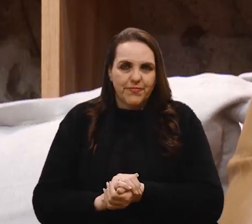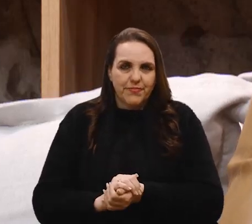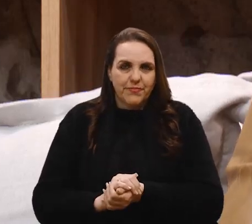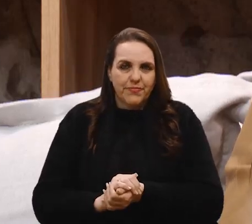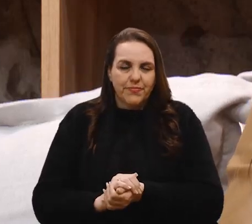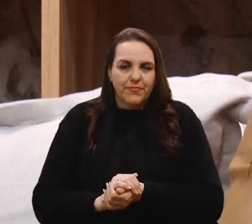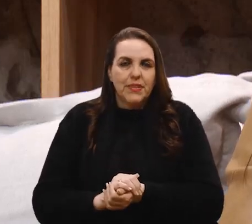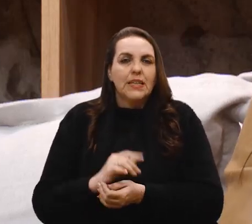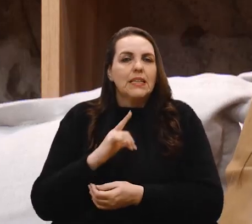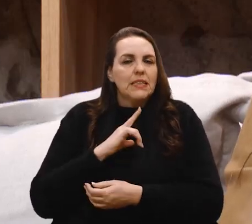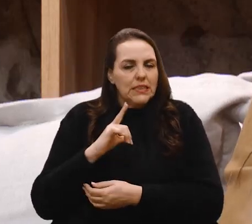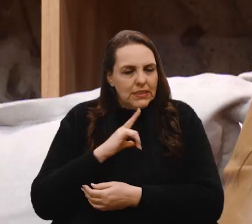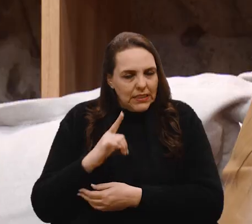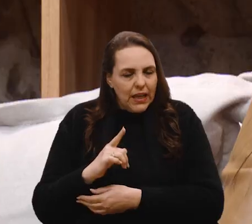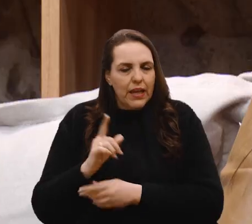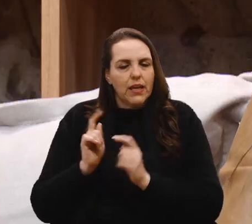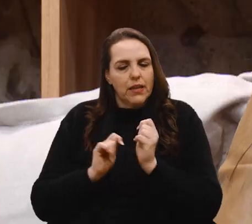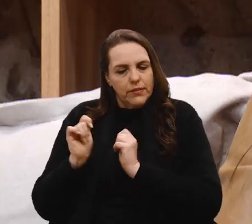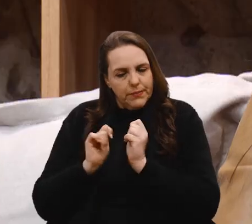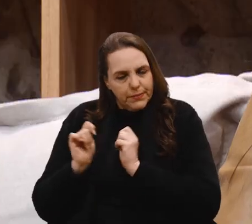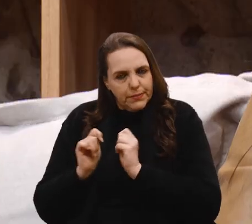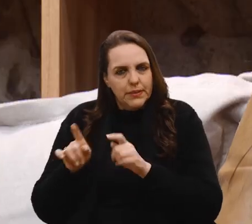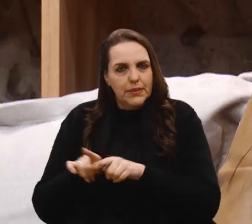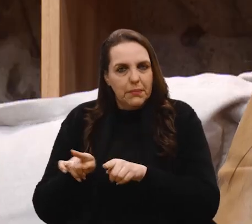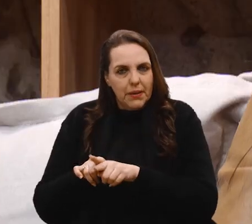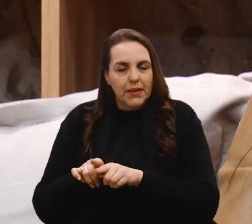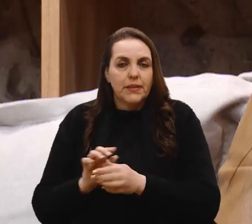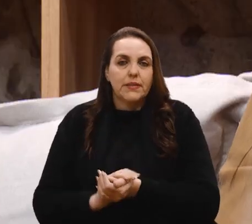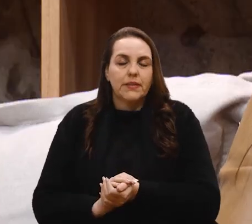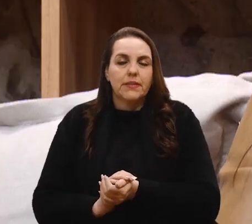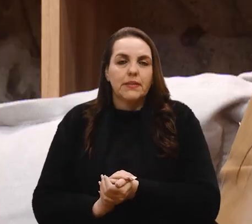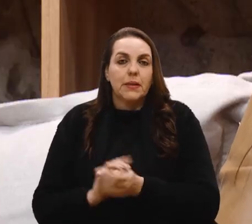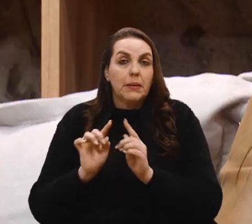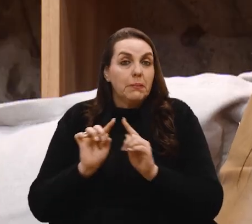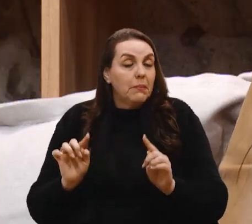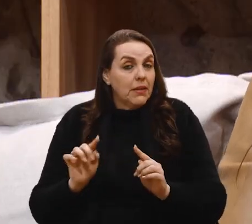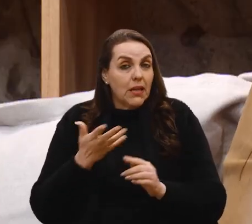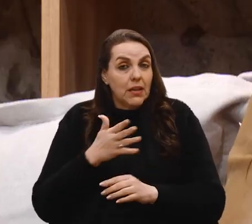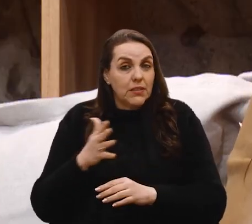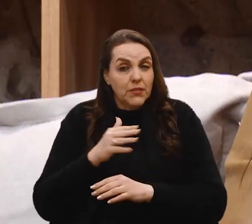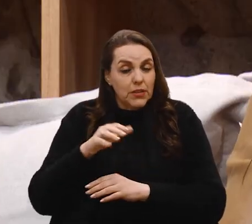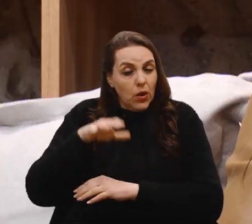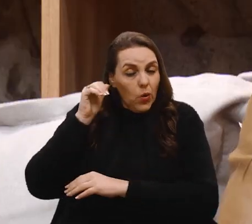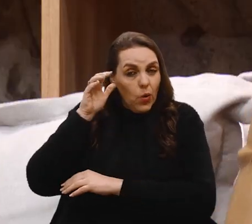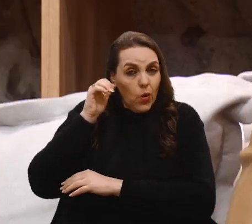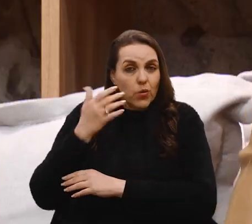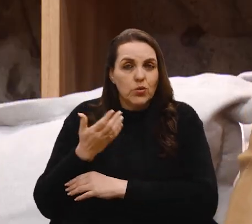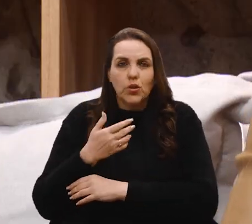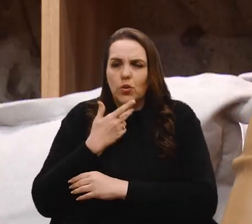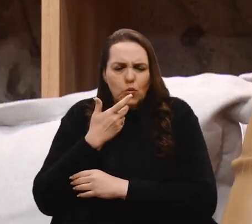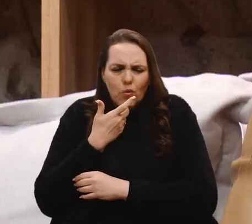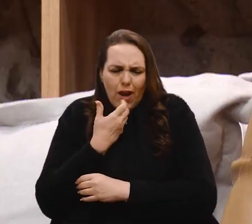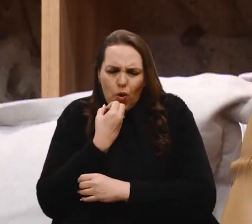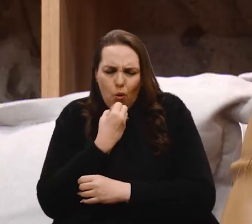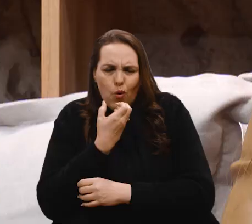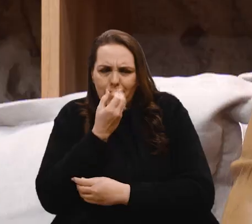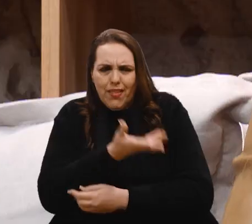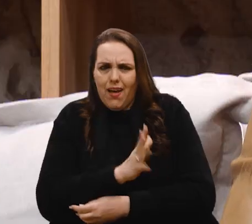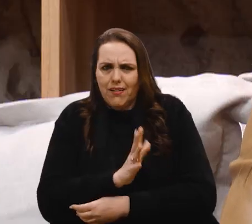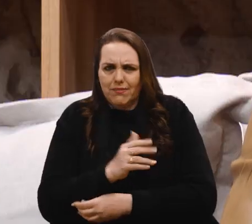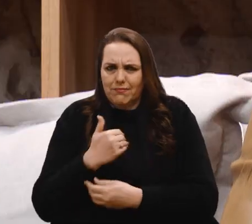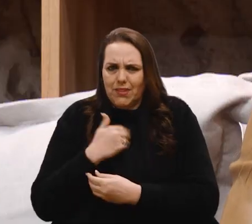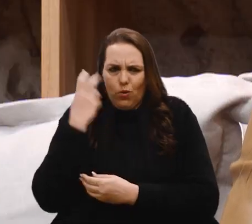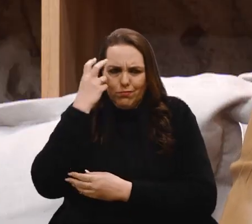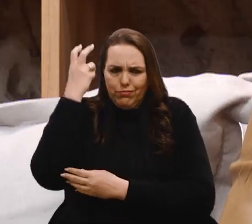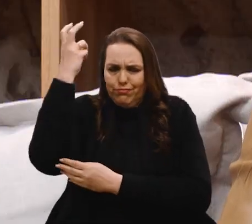Tem muito a ver com a sua autorregulação, mas por vezes eu ouço assim, Fábio, eu não quero falar para ninguém que eu sou superdotado, não